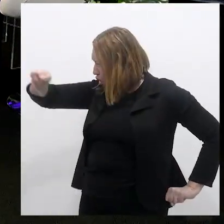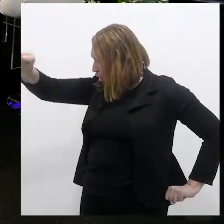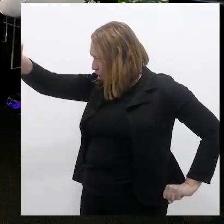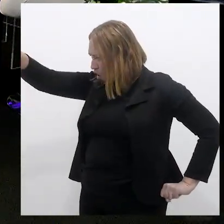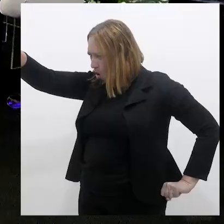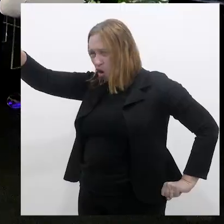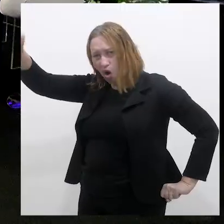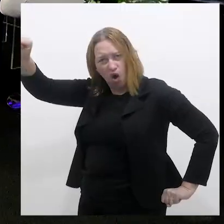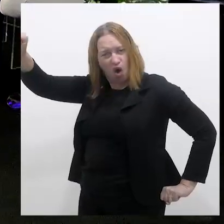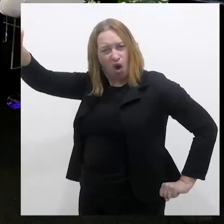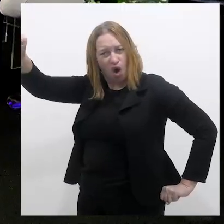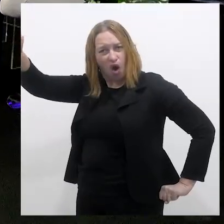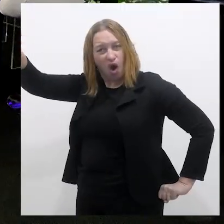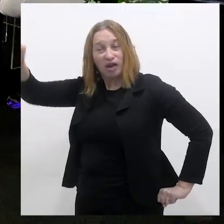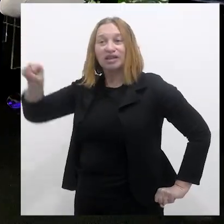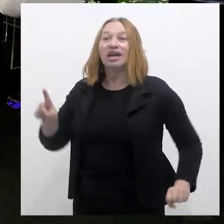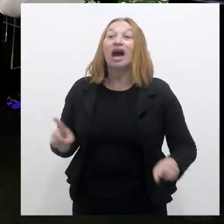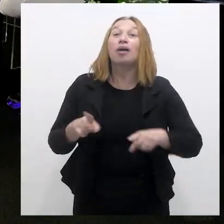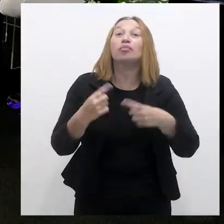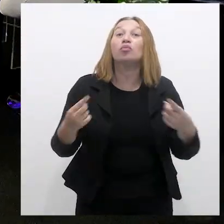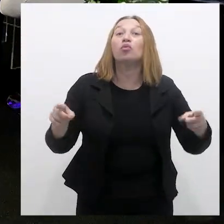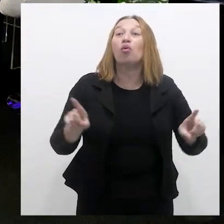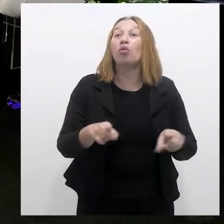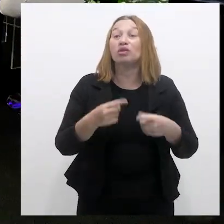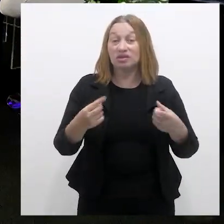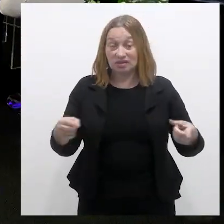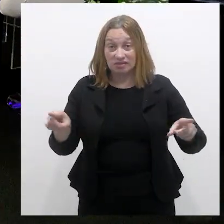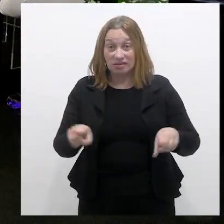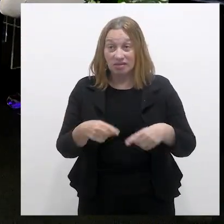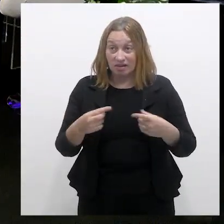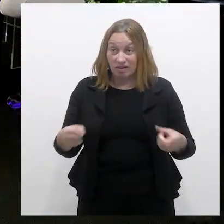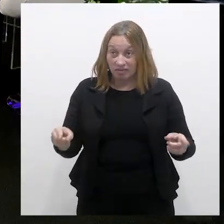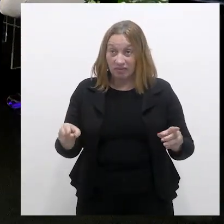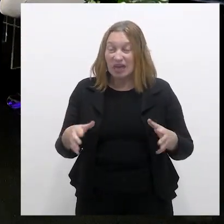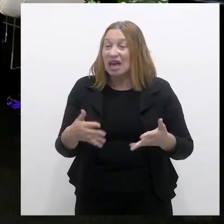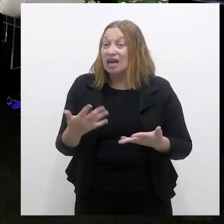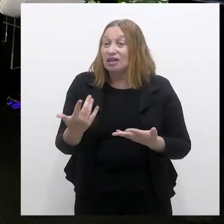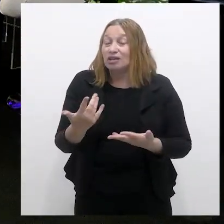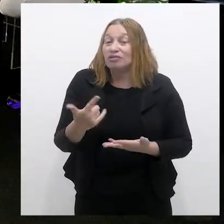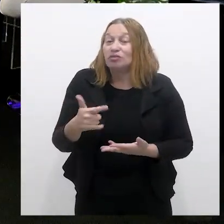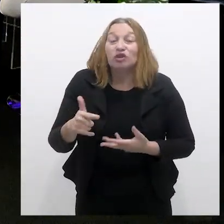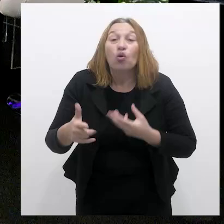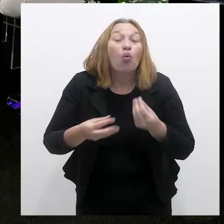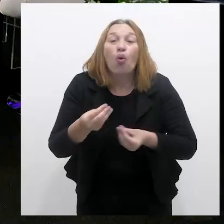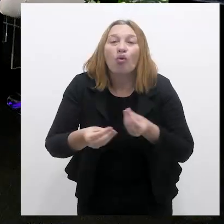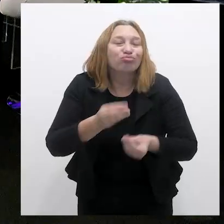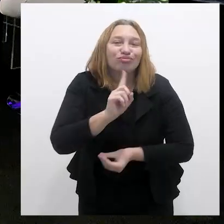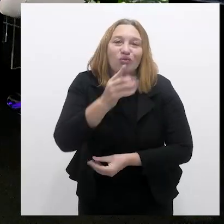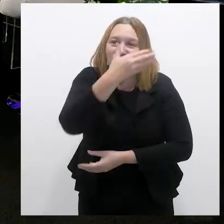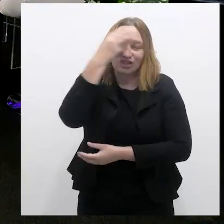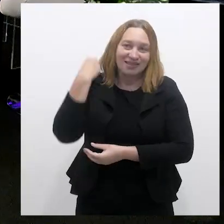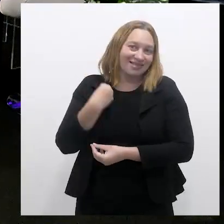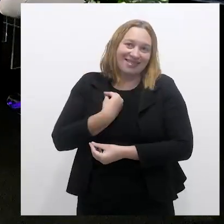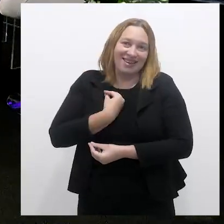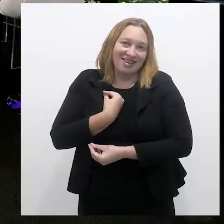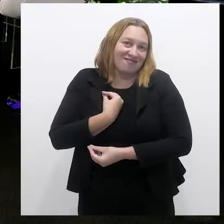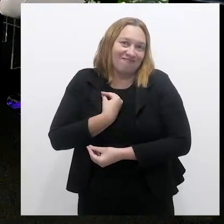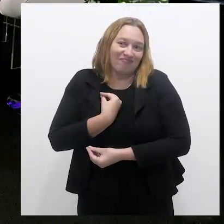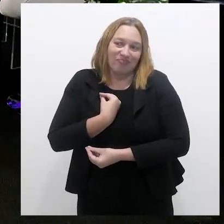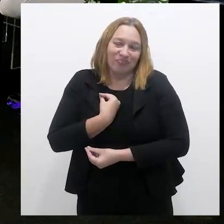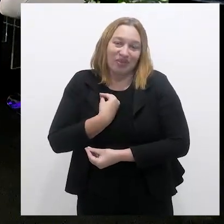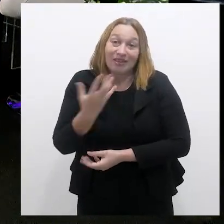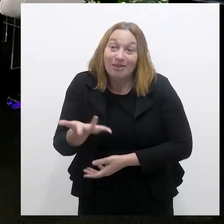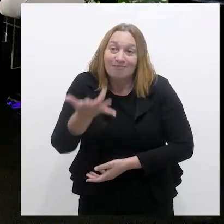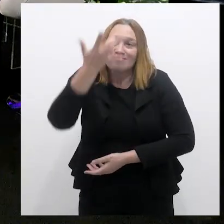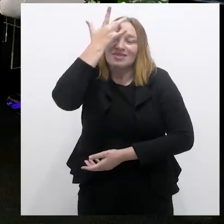tá, tará, tá, Maravilhoso, tá, né? tá, né? Não dá para dissociar mais, Sim. né? E pega todo mundo,